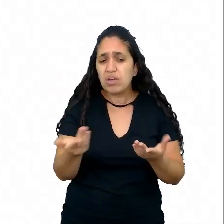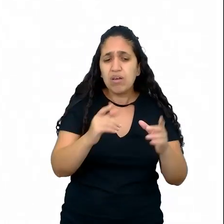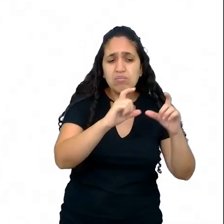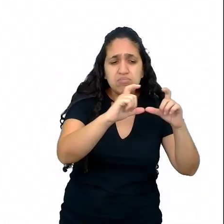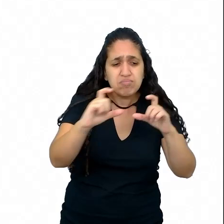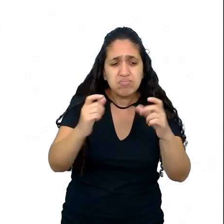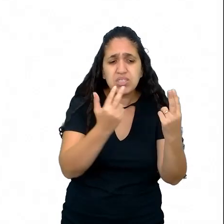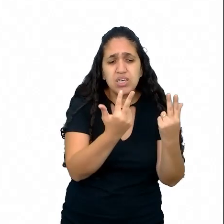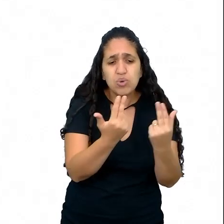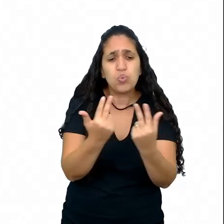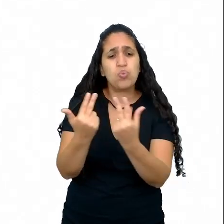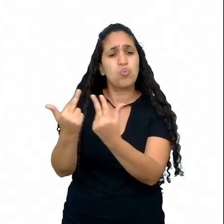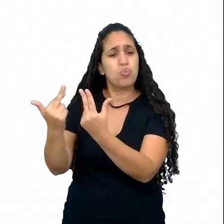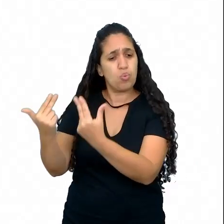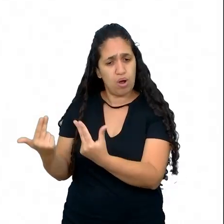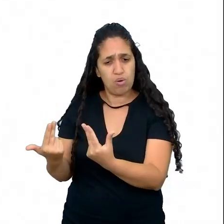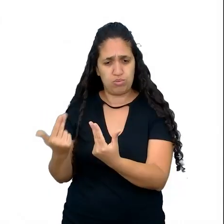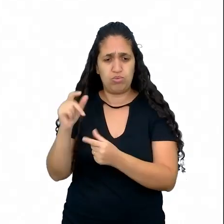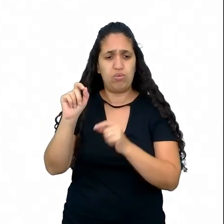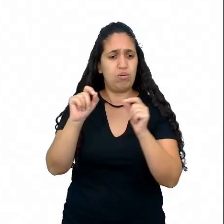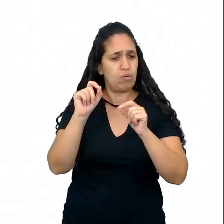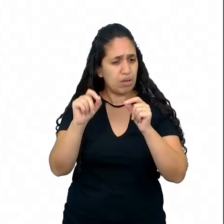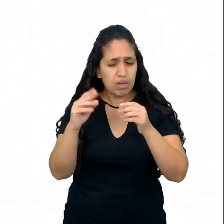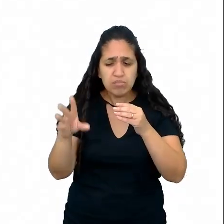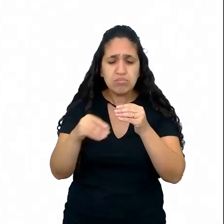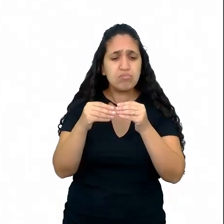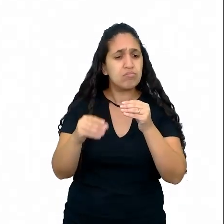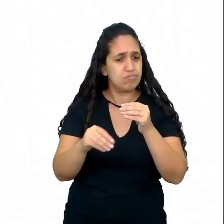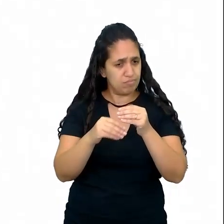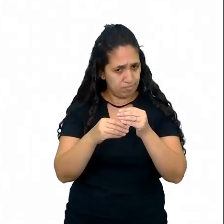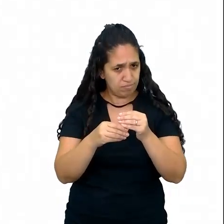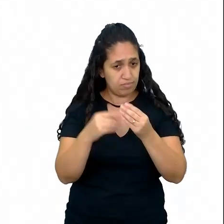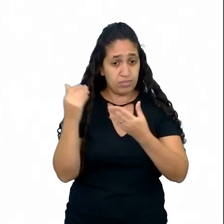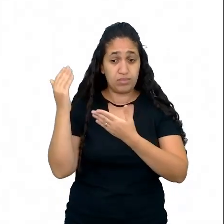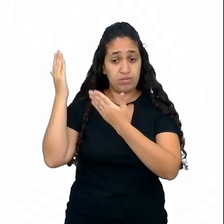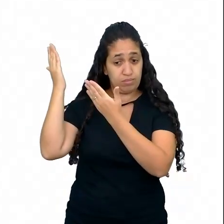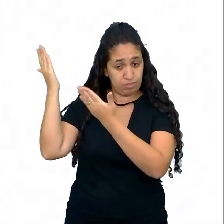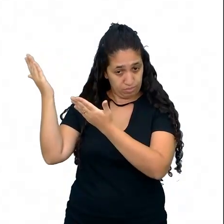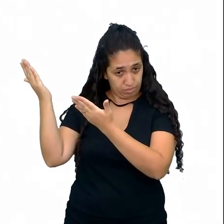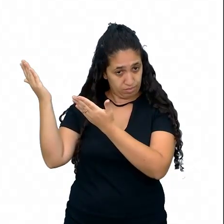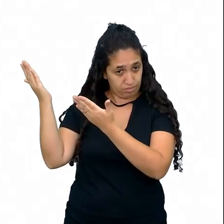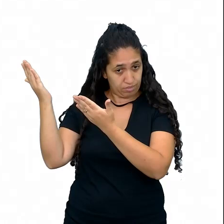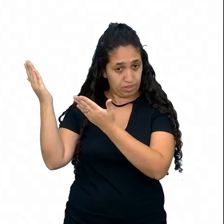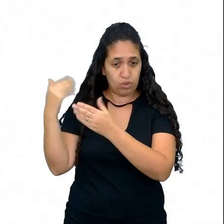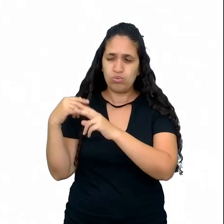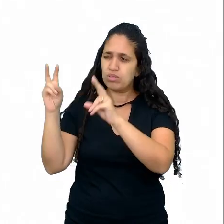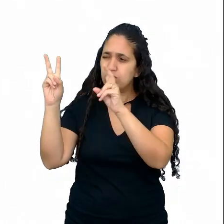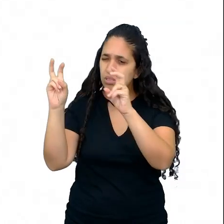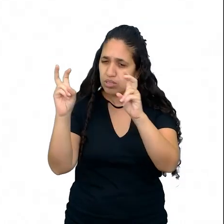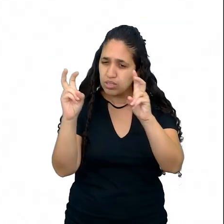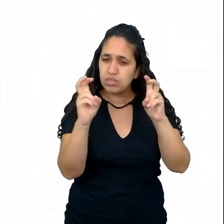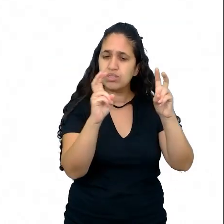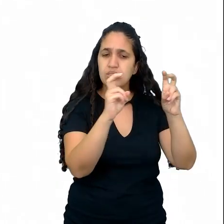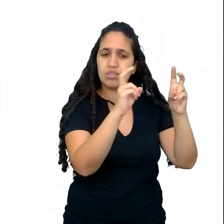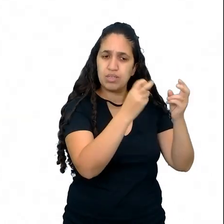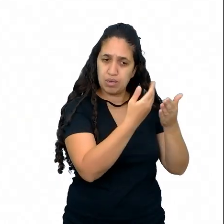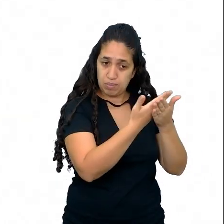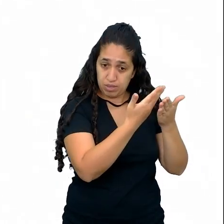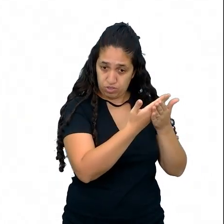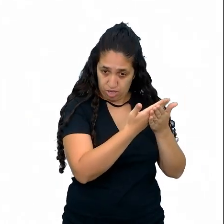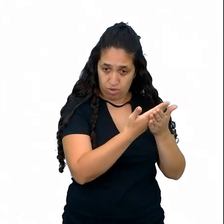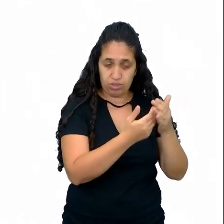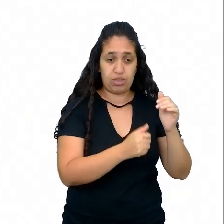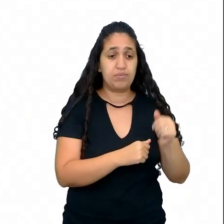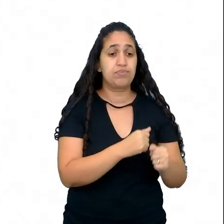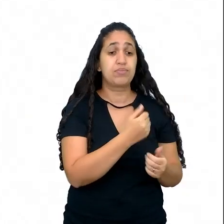são as generalizações? O que isso pode colocar mais, né? Então, só para a gente lembrar das nossas temáticas de aula, nós temos aqueles grupos, né?